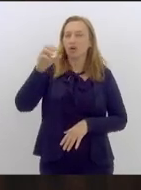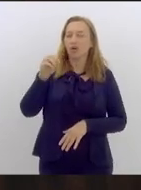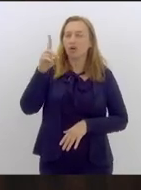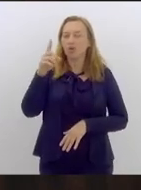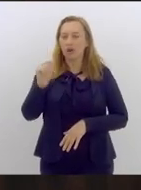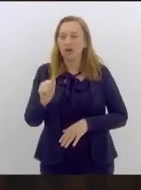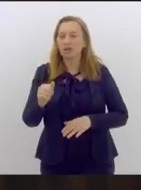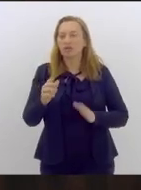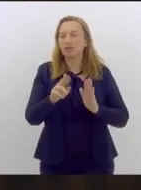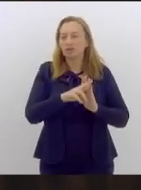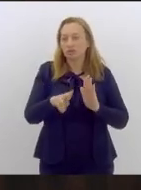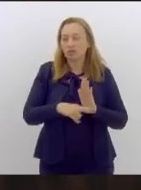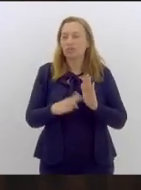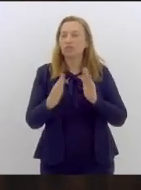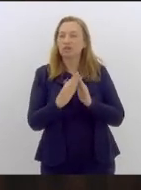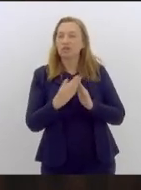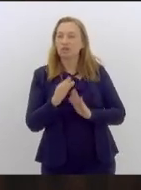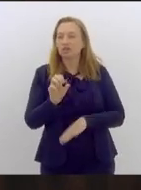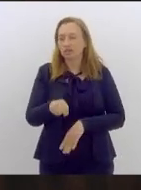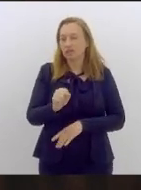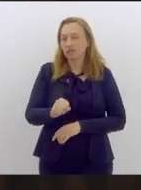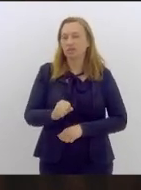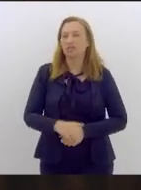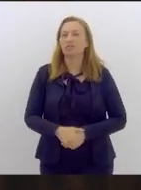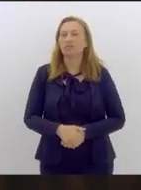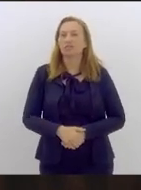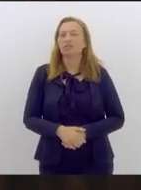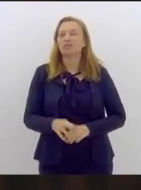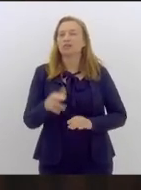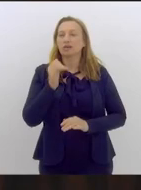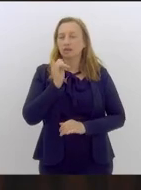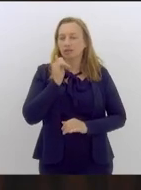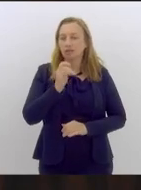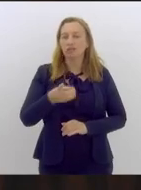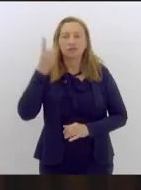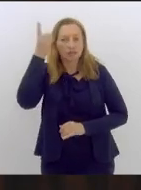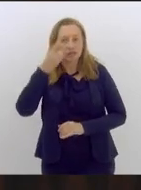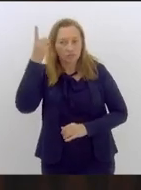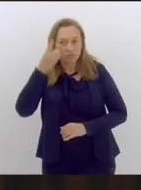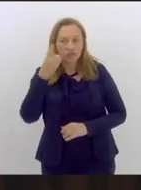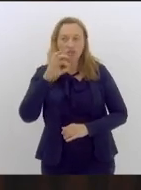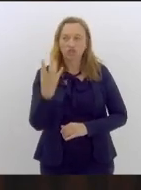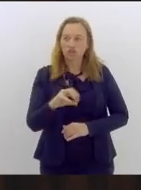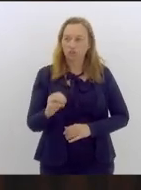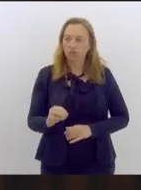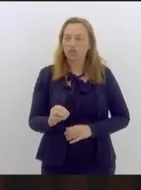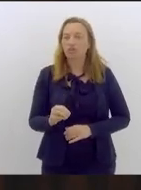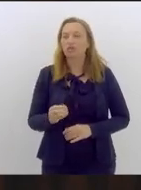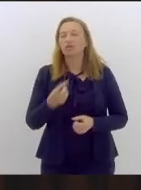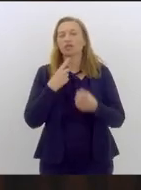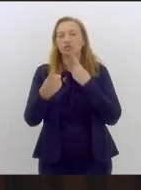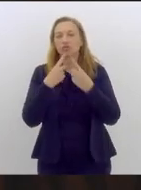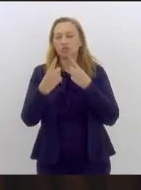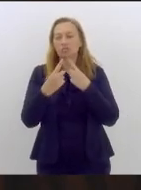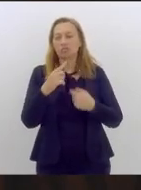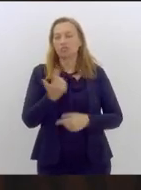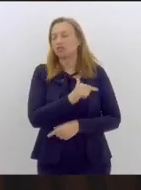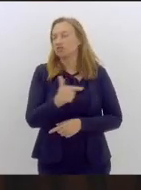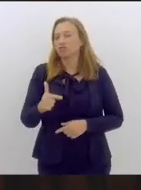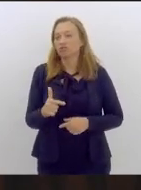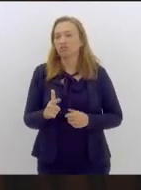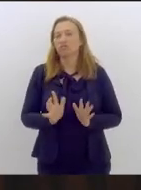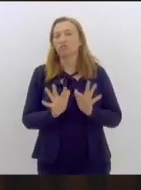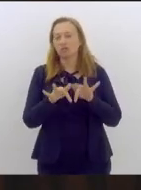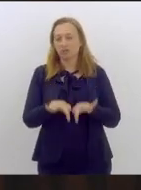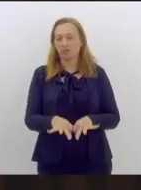Normas Internas e Proposições Externas, favorável. Relator, deputado Chico Machado. Em discussão, não havendo